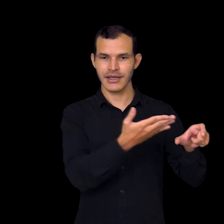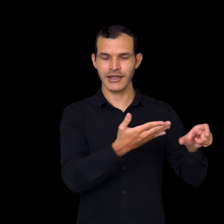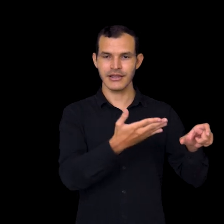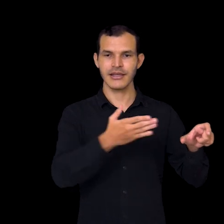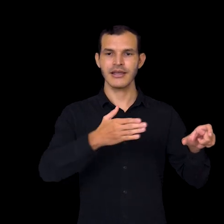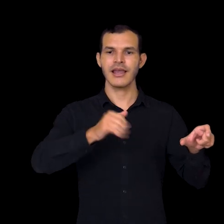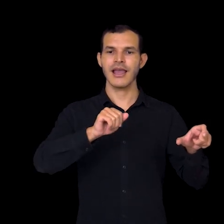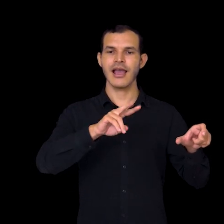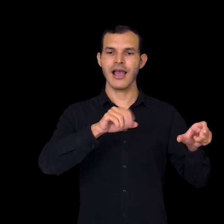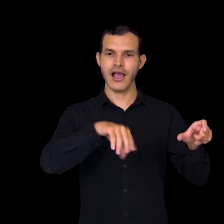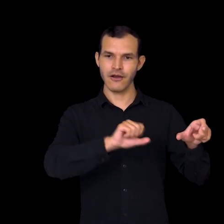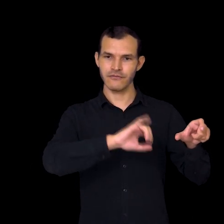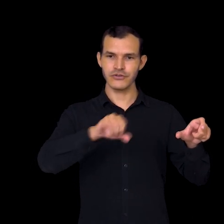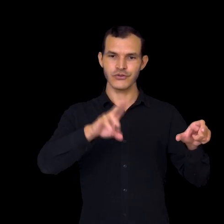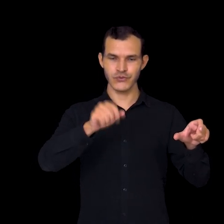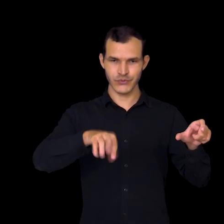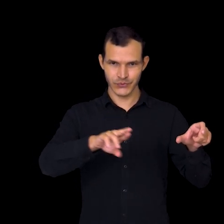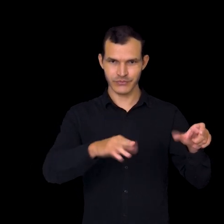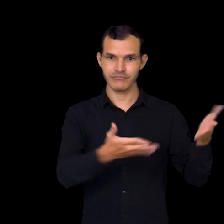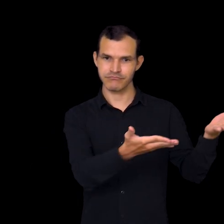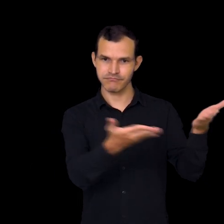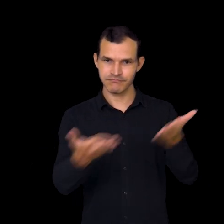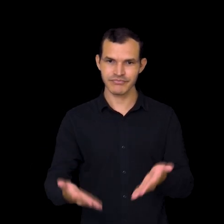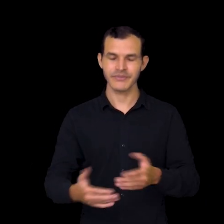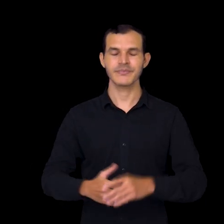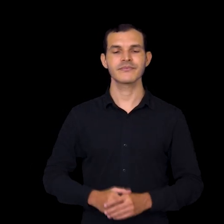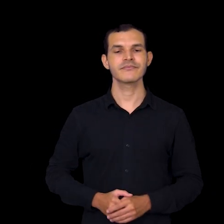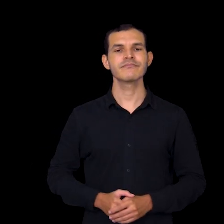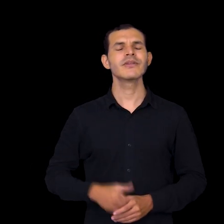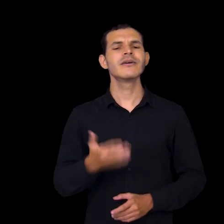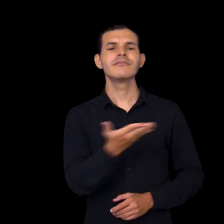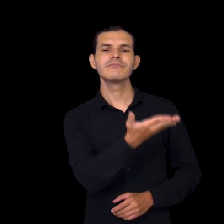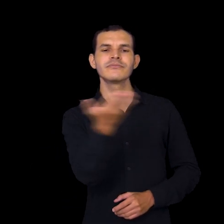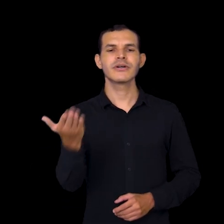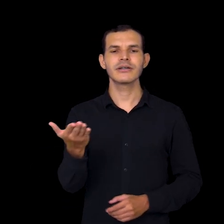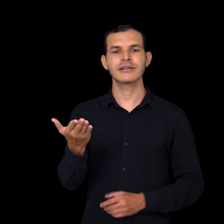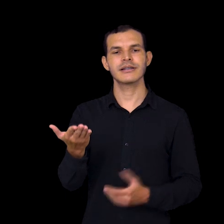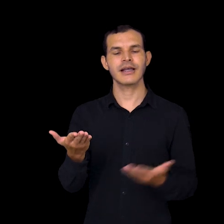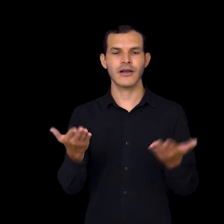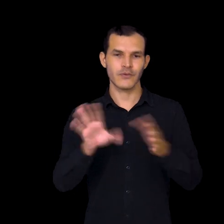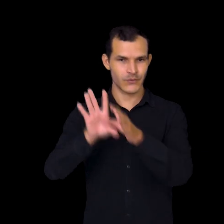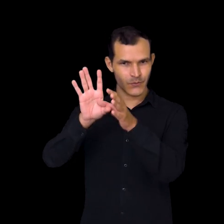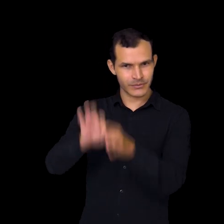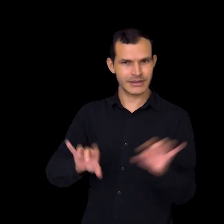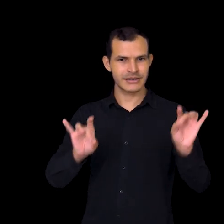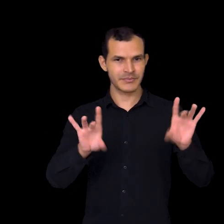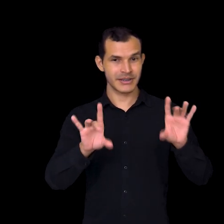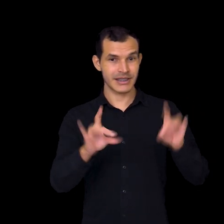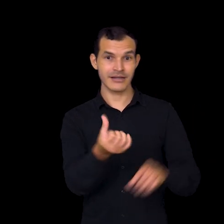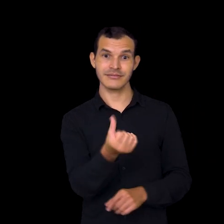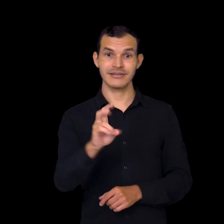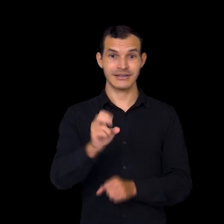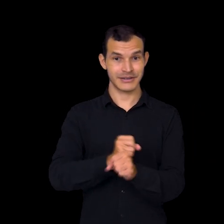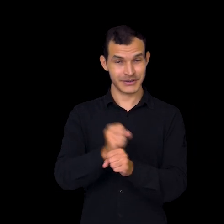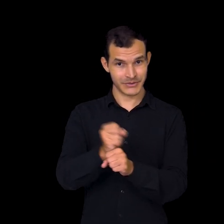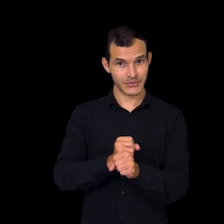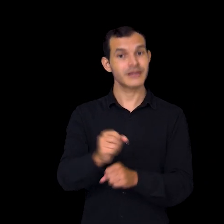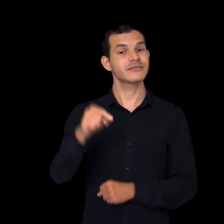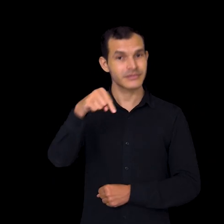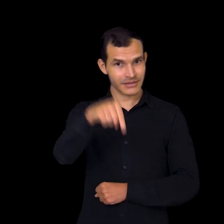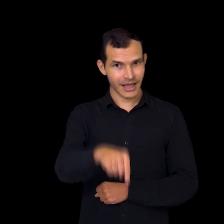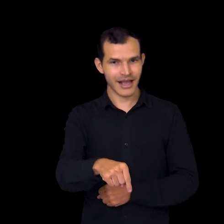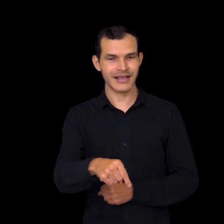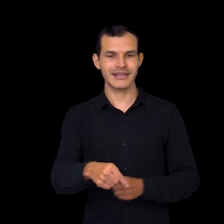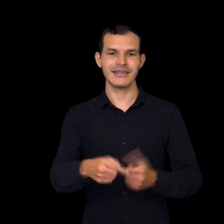Rocha Júnior. Senhores, sejam muito bem-vindos ao Ponto de Vista especial dos 65 anos aqui do Palácio do Congresso